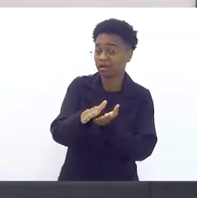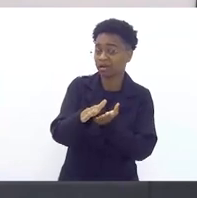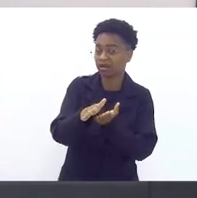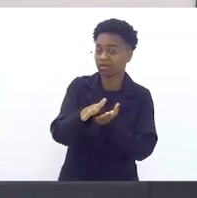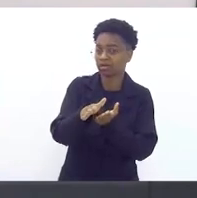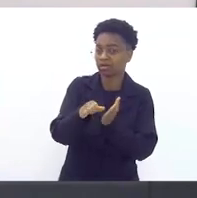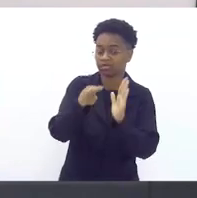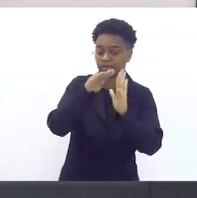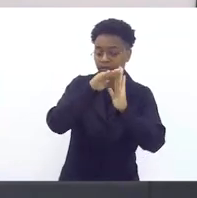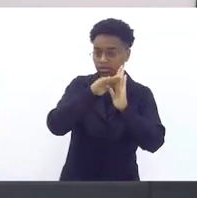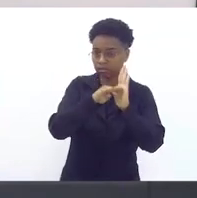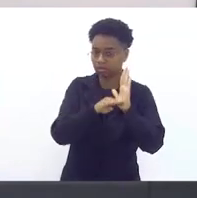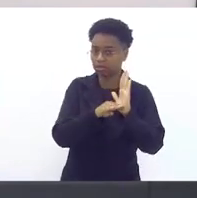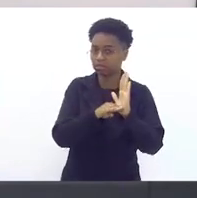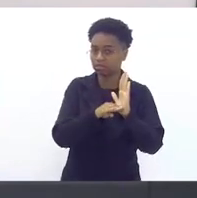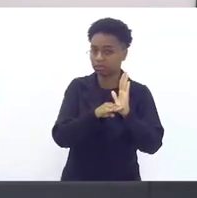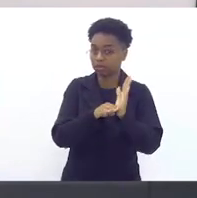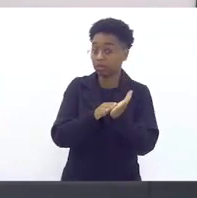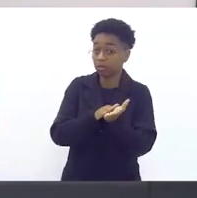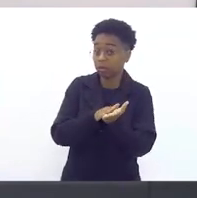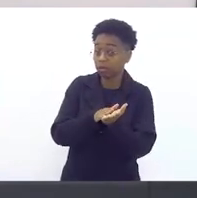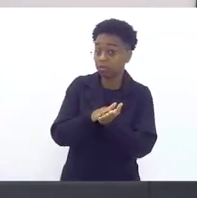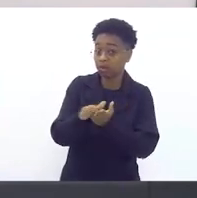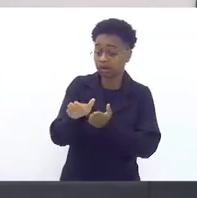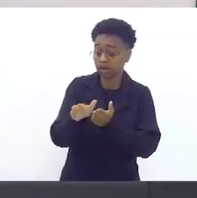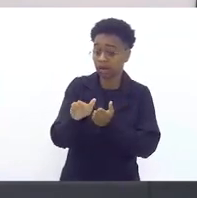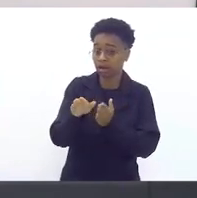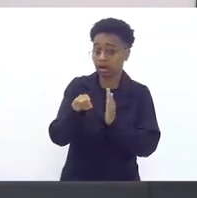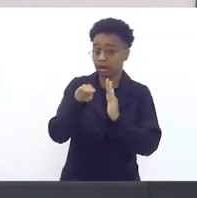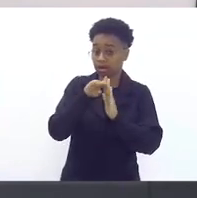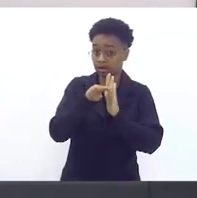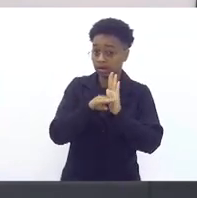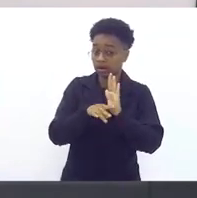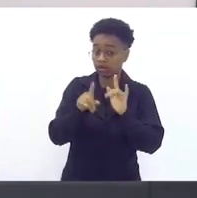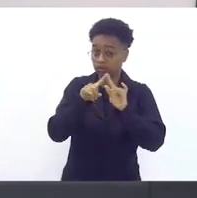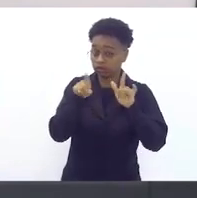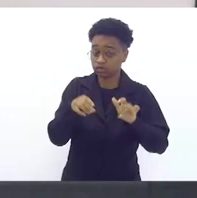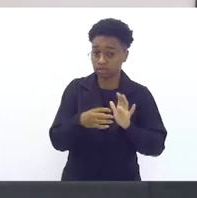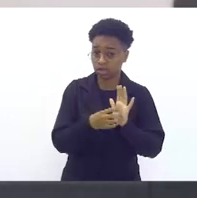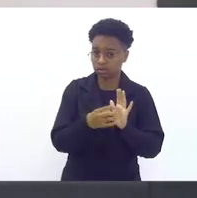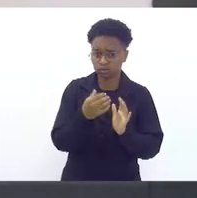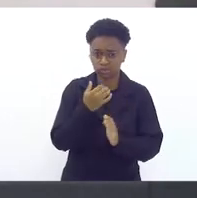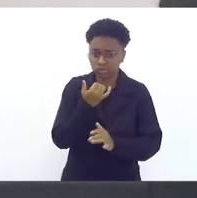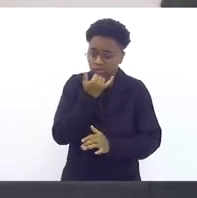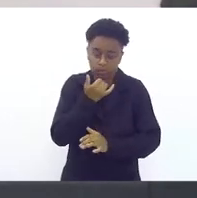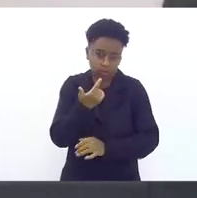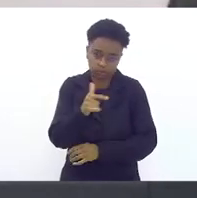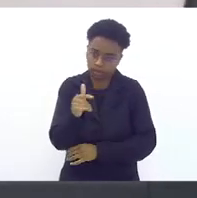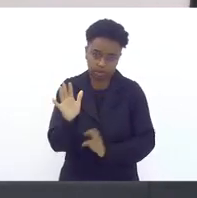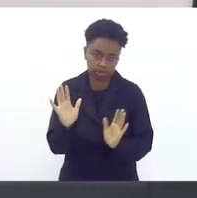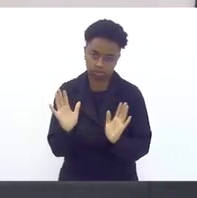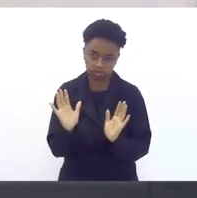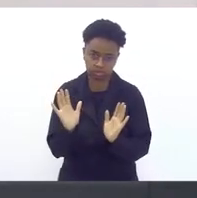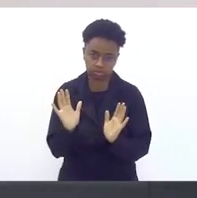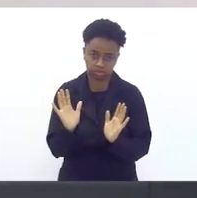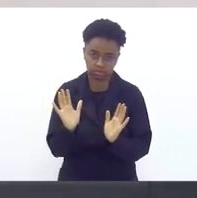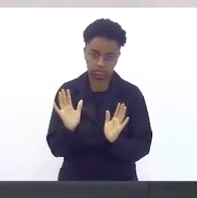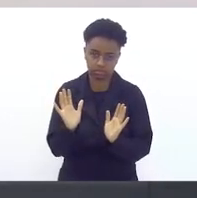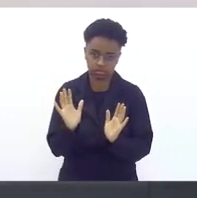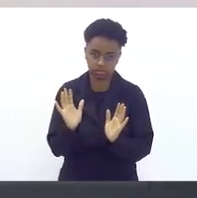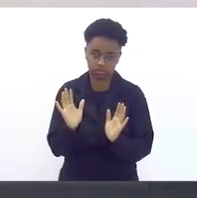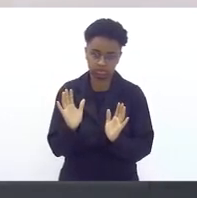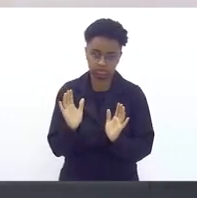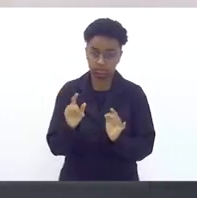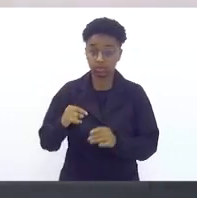relação, né, publicar os títulos dos servidores, isso não tem desculpa. Me desculpe, mas não tem desculpa. Nós